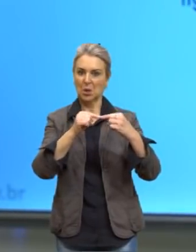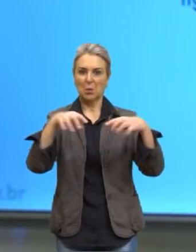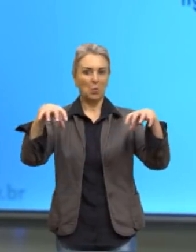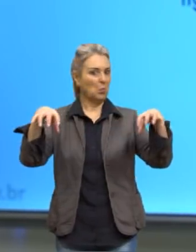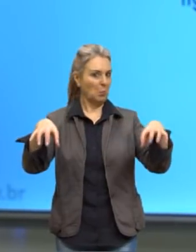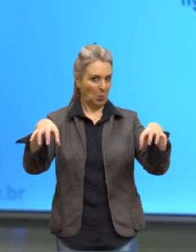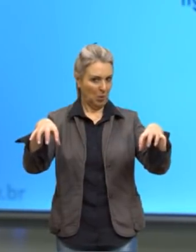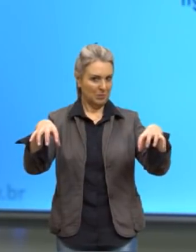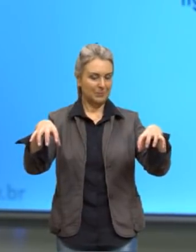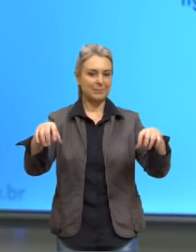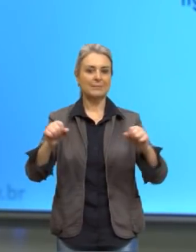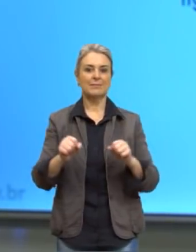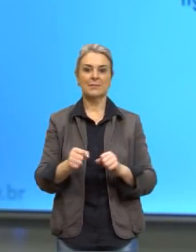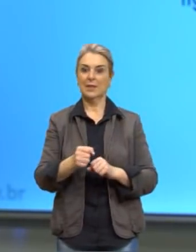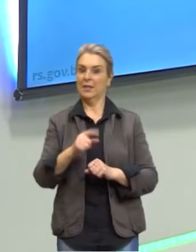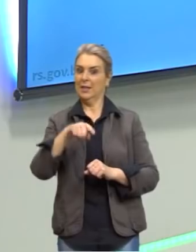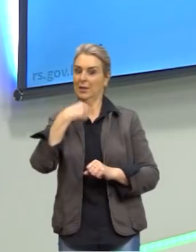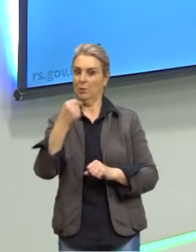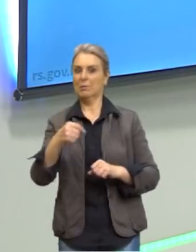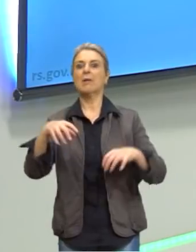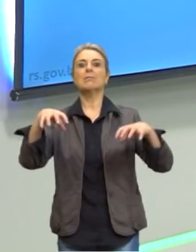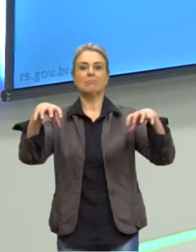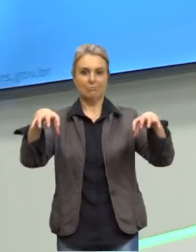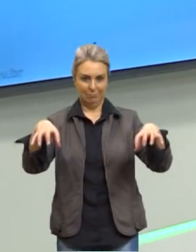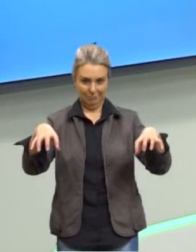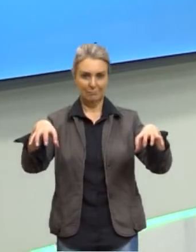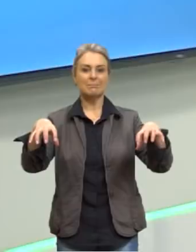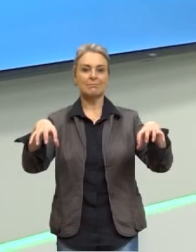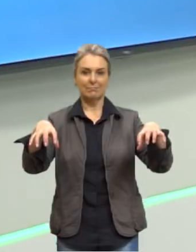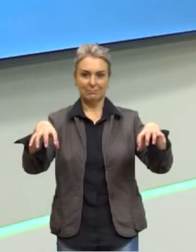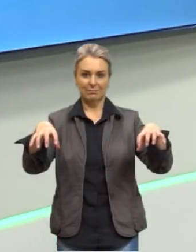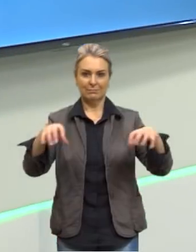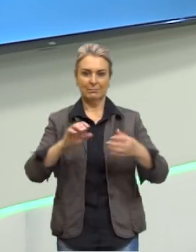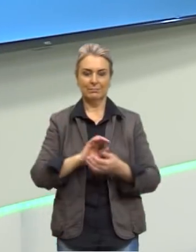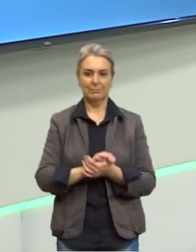e polar quando não é igual pode passar